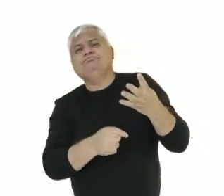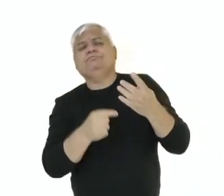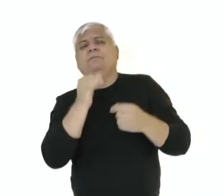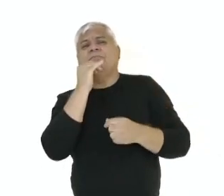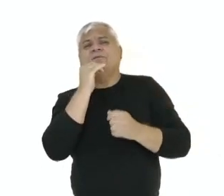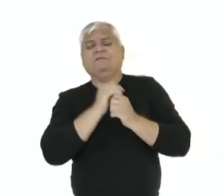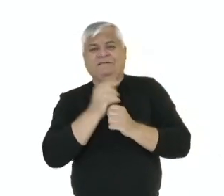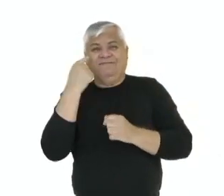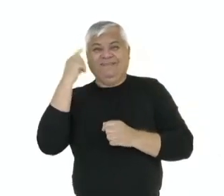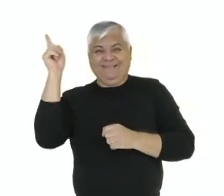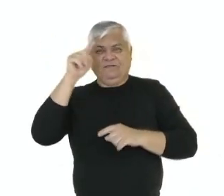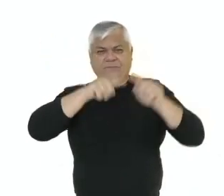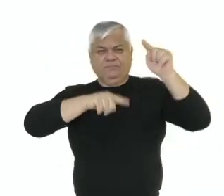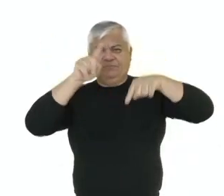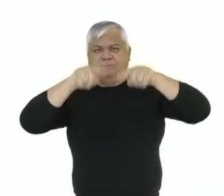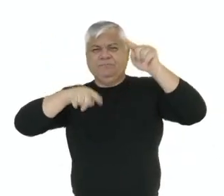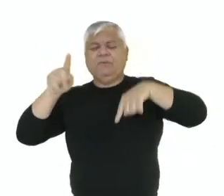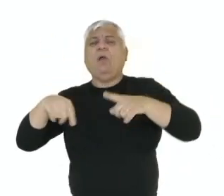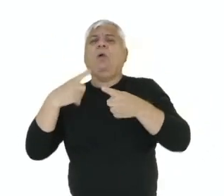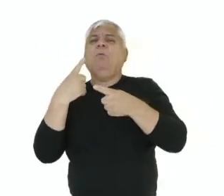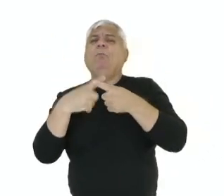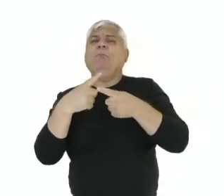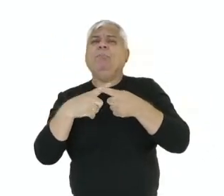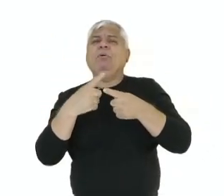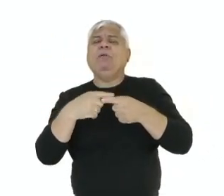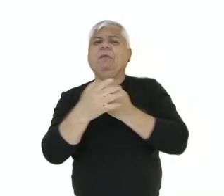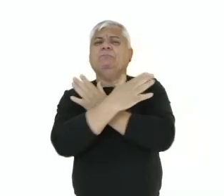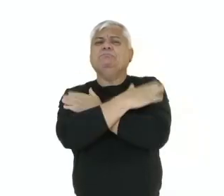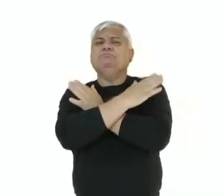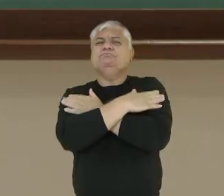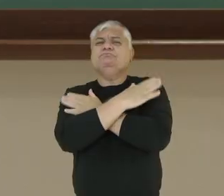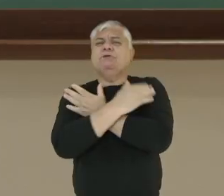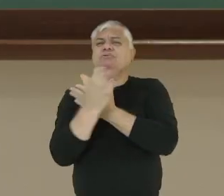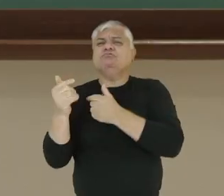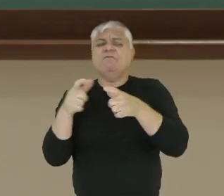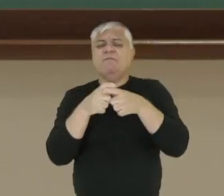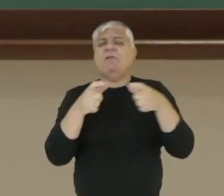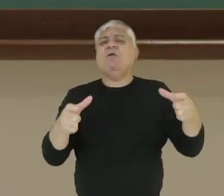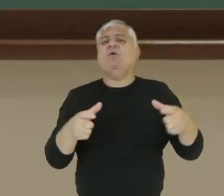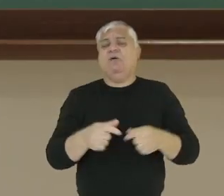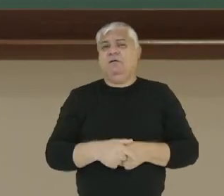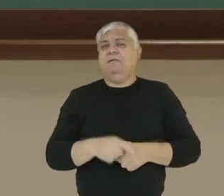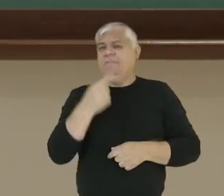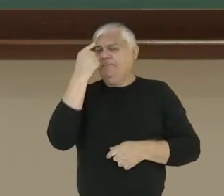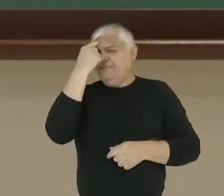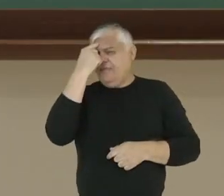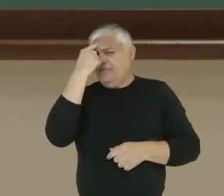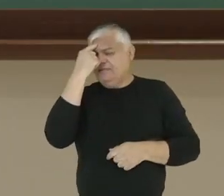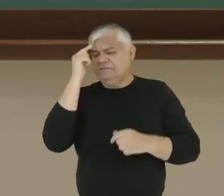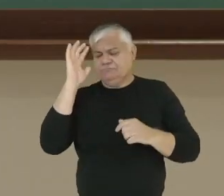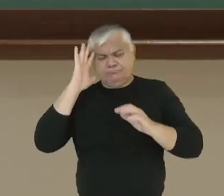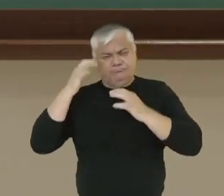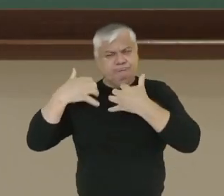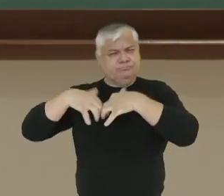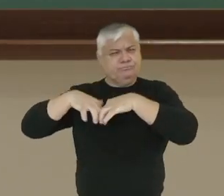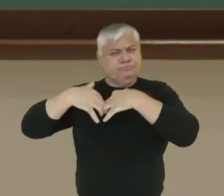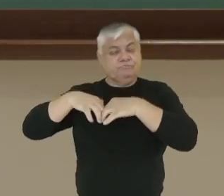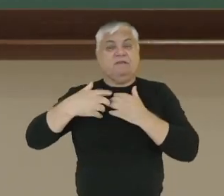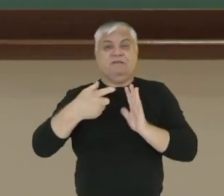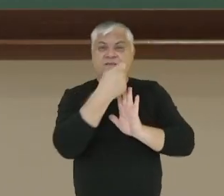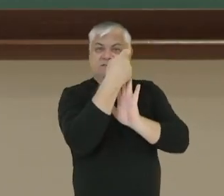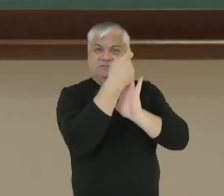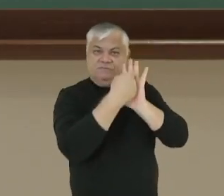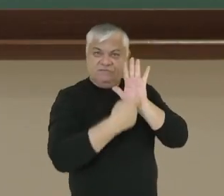Ou seja, por que o desemprego entre os jovens é maior? Pense um pouquinho no que eu falei, reflita, escreva lá